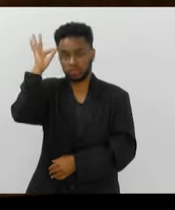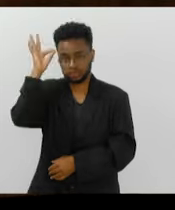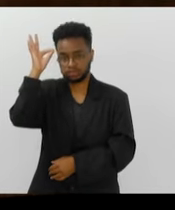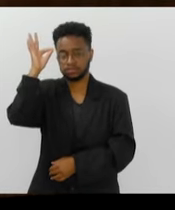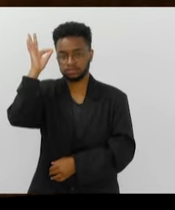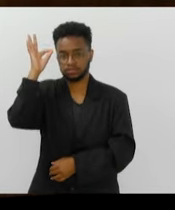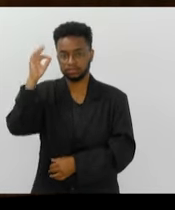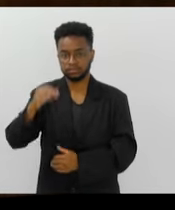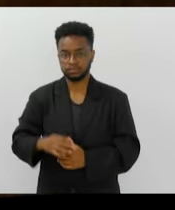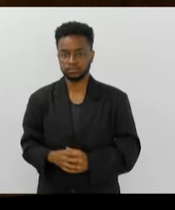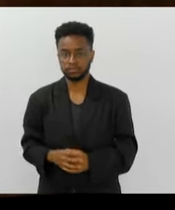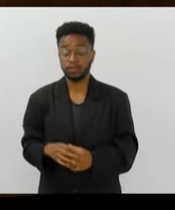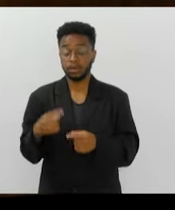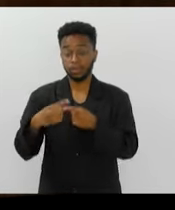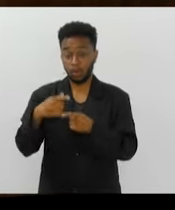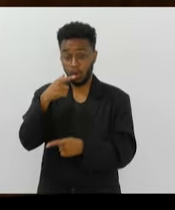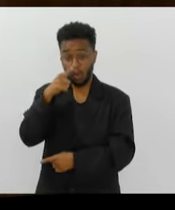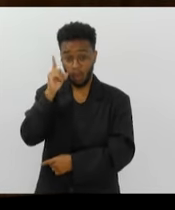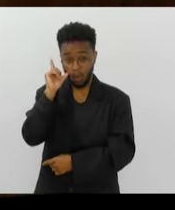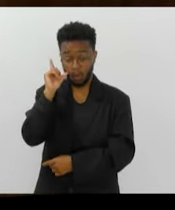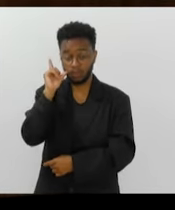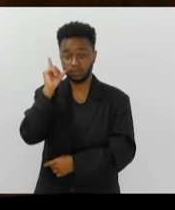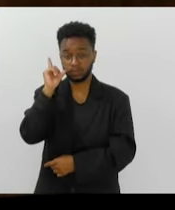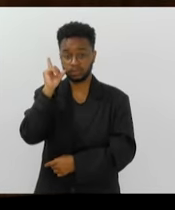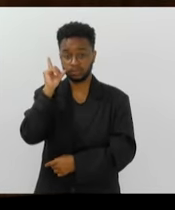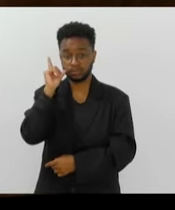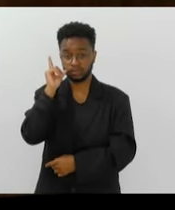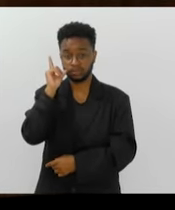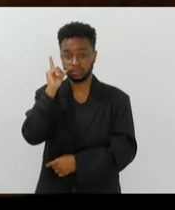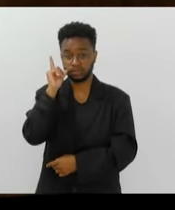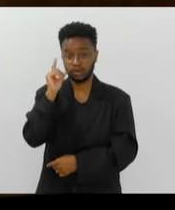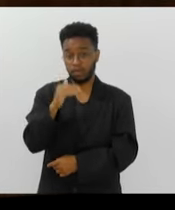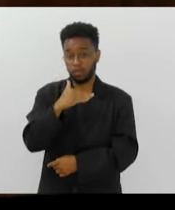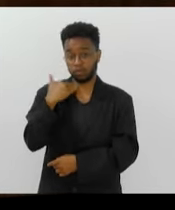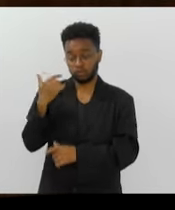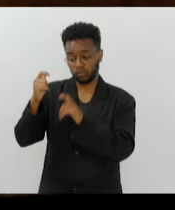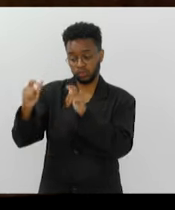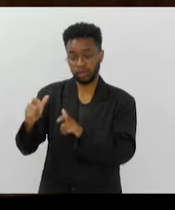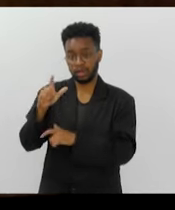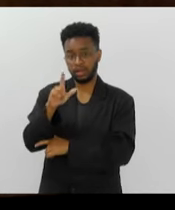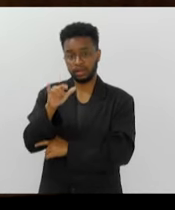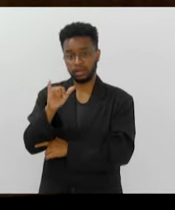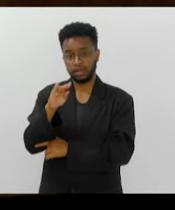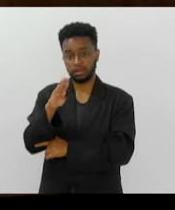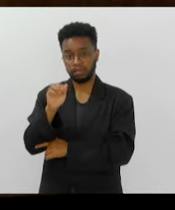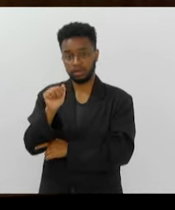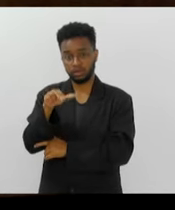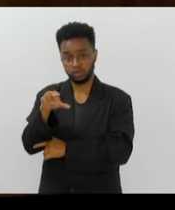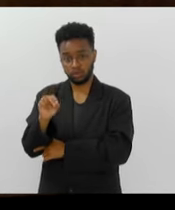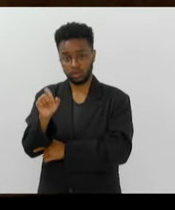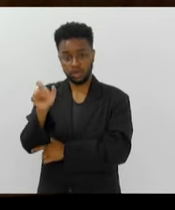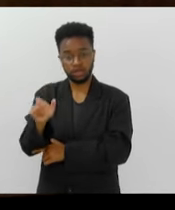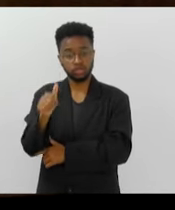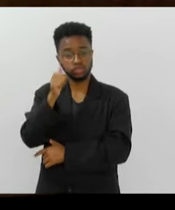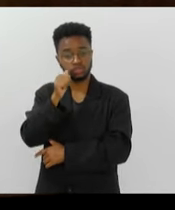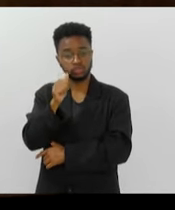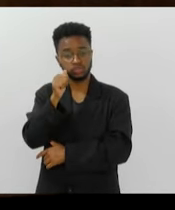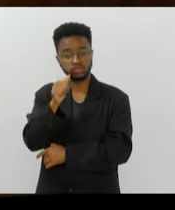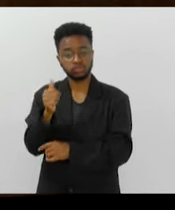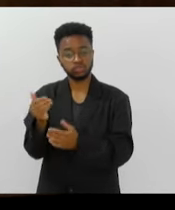noite no dia de ontem faleceu no Líbano uma jovenzinha